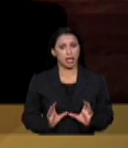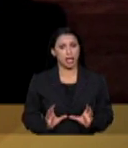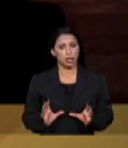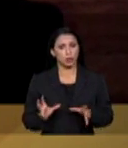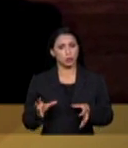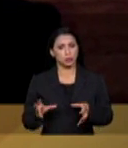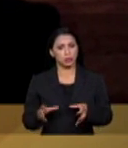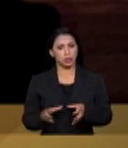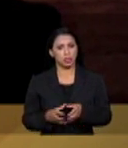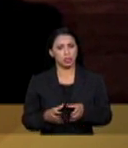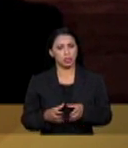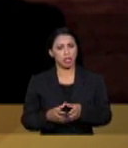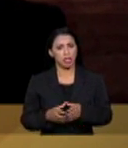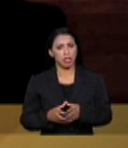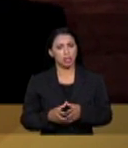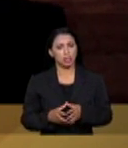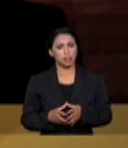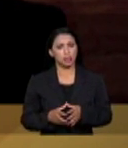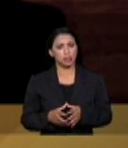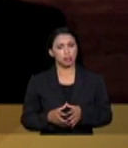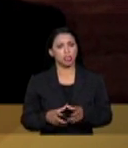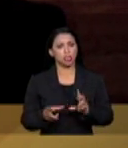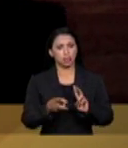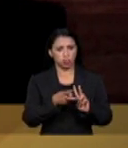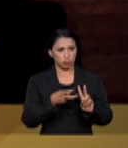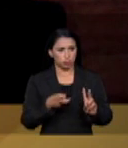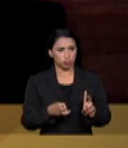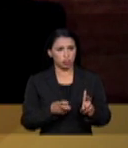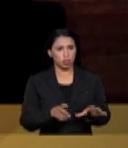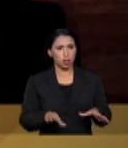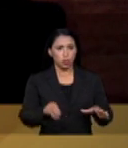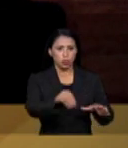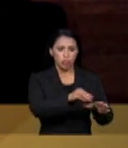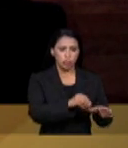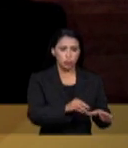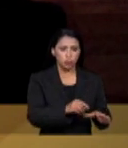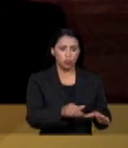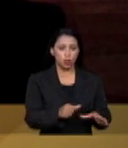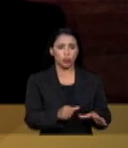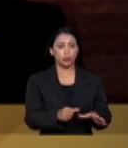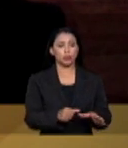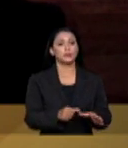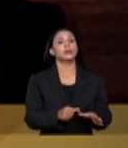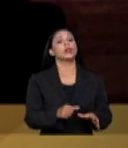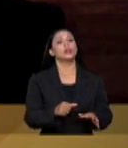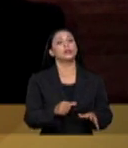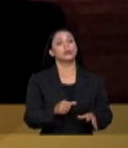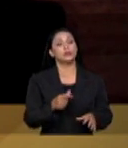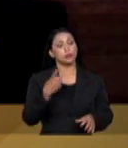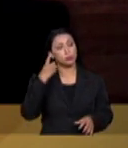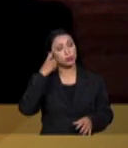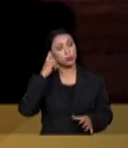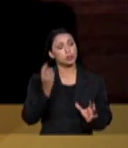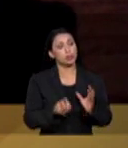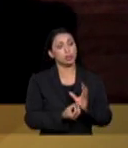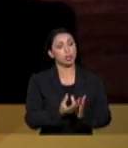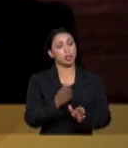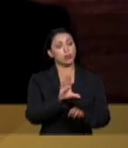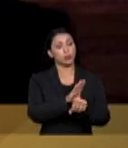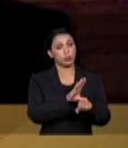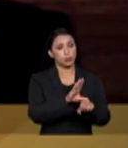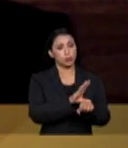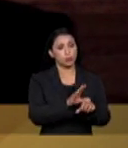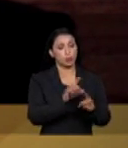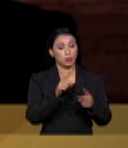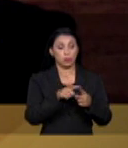comunidade indígena no território pretendido a data da promulgação da Constituição por